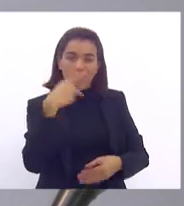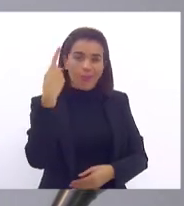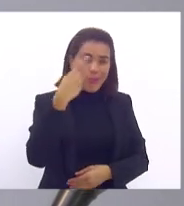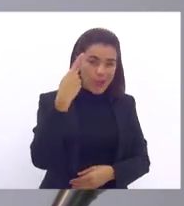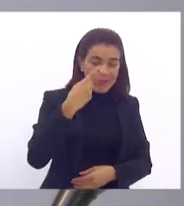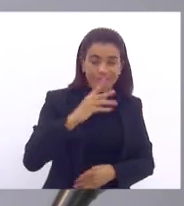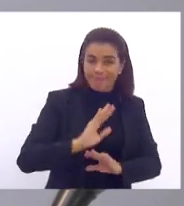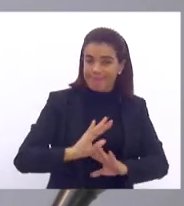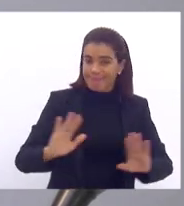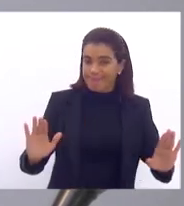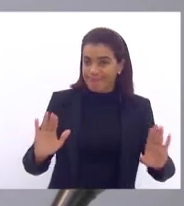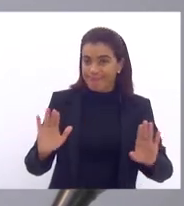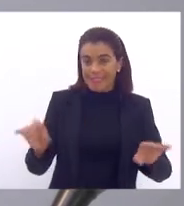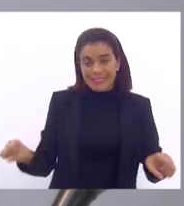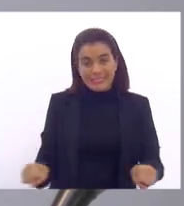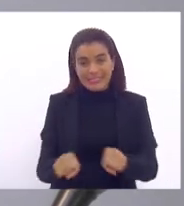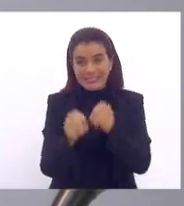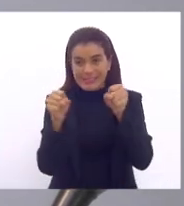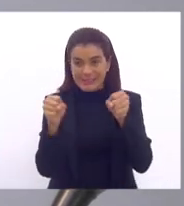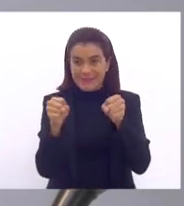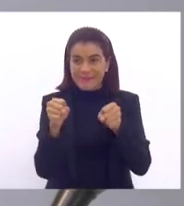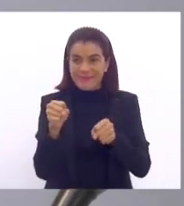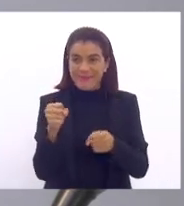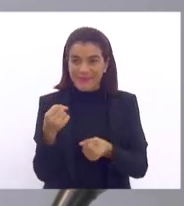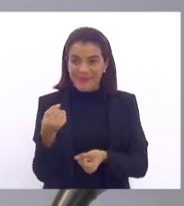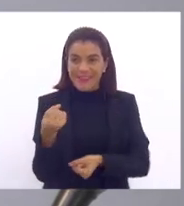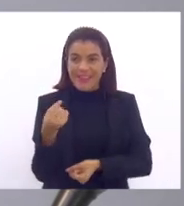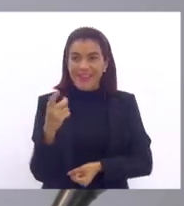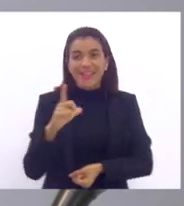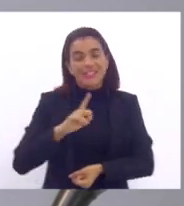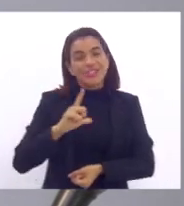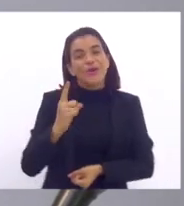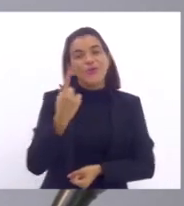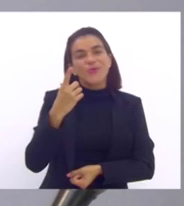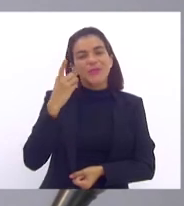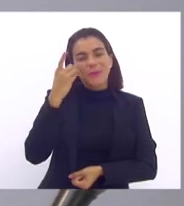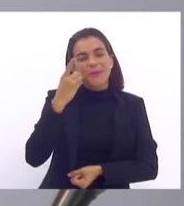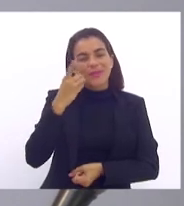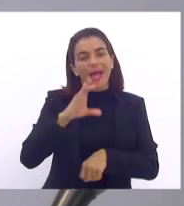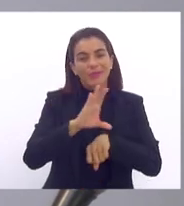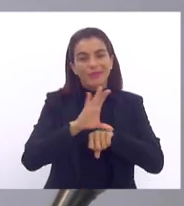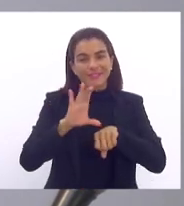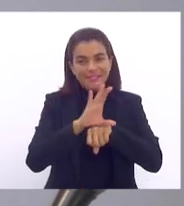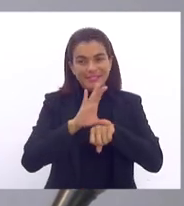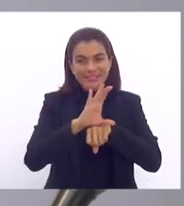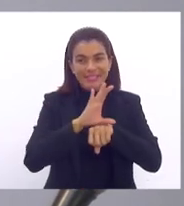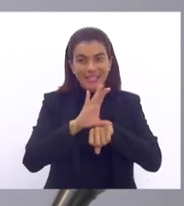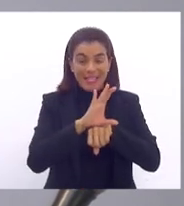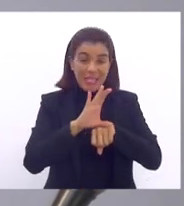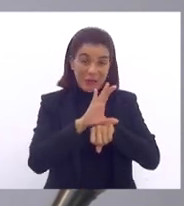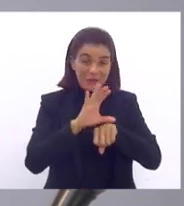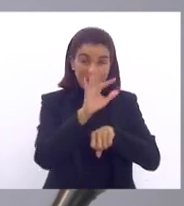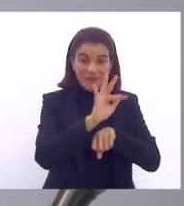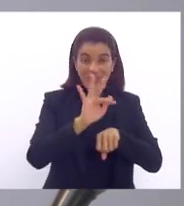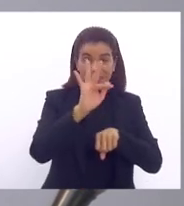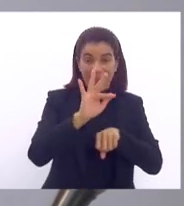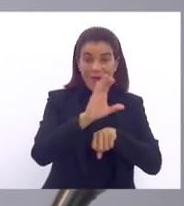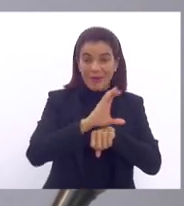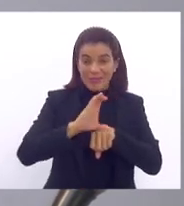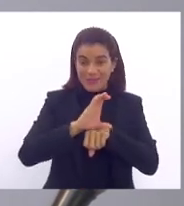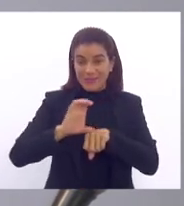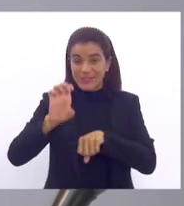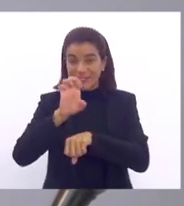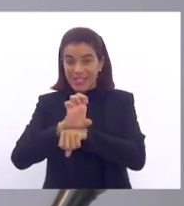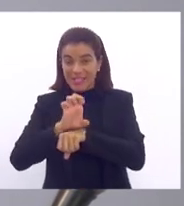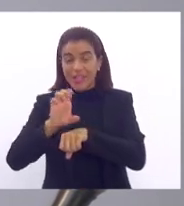rompe a gente um deputado que era constitucionalista a gente brincava com ele dizer que tinha a Constituição Federal a constituição do estado e a